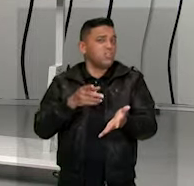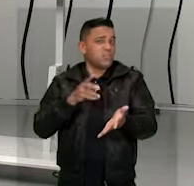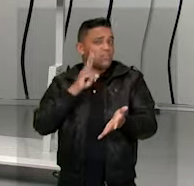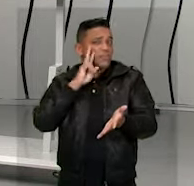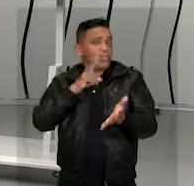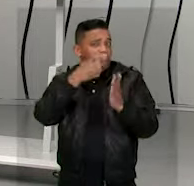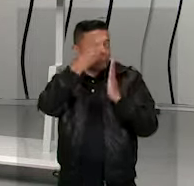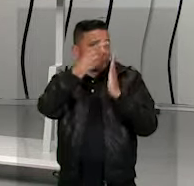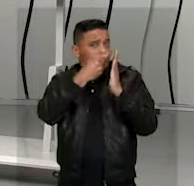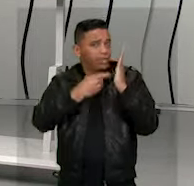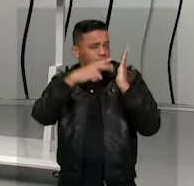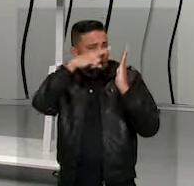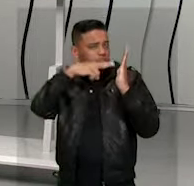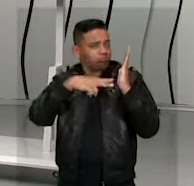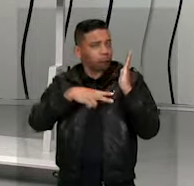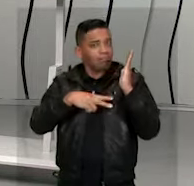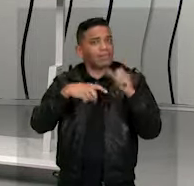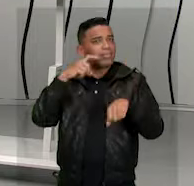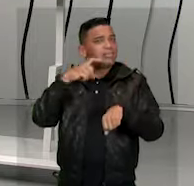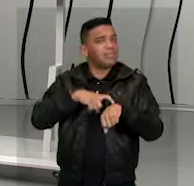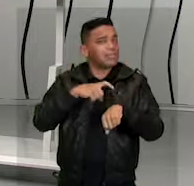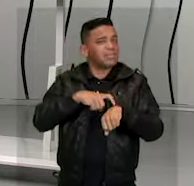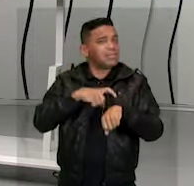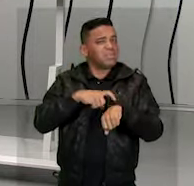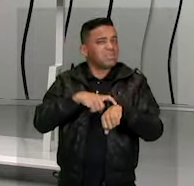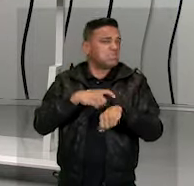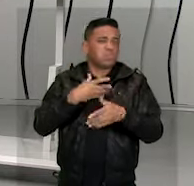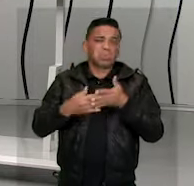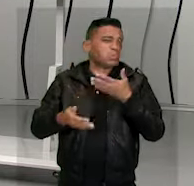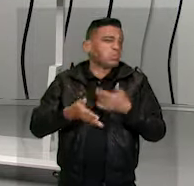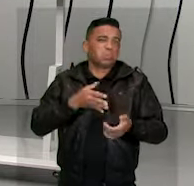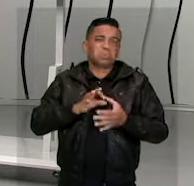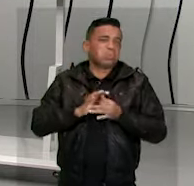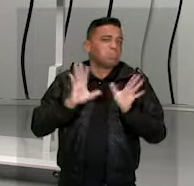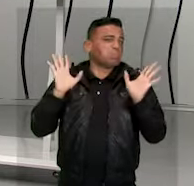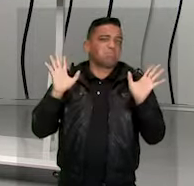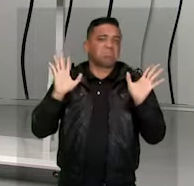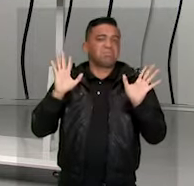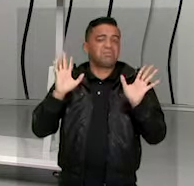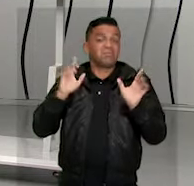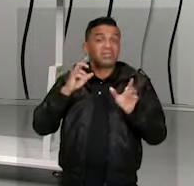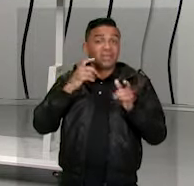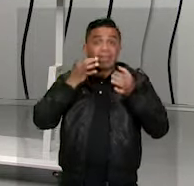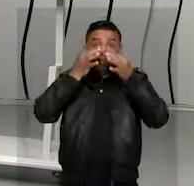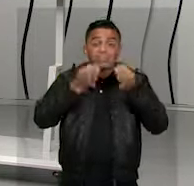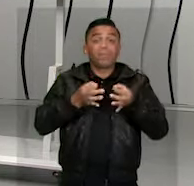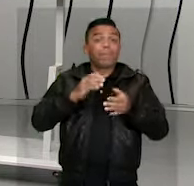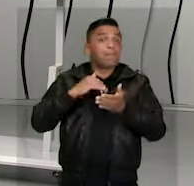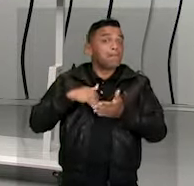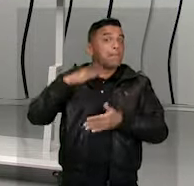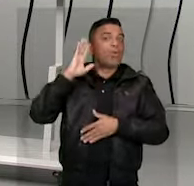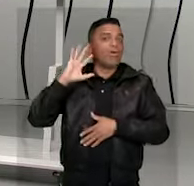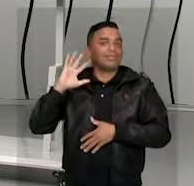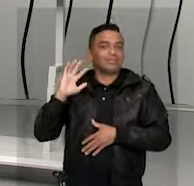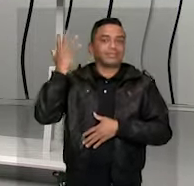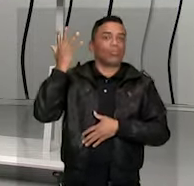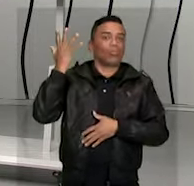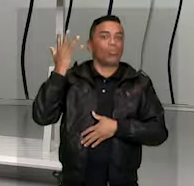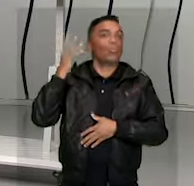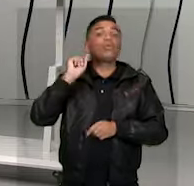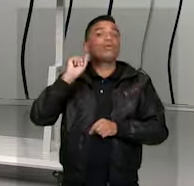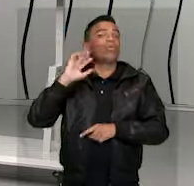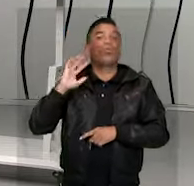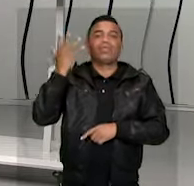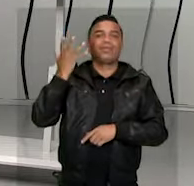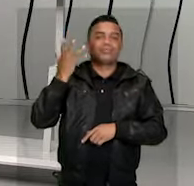a partir daquela marcação de tempo para as ações e os episódios do conto. Muito